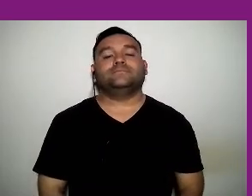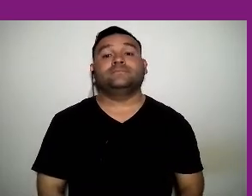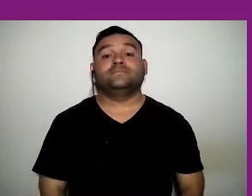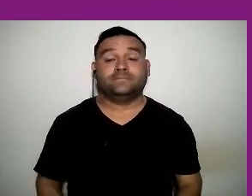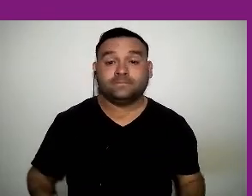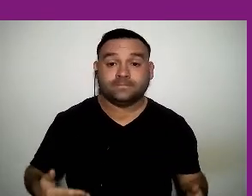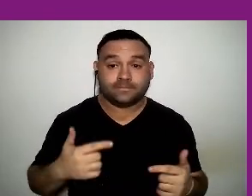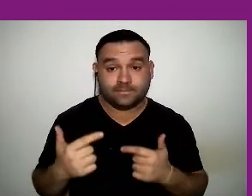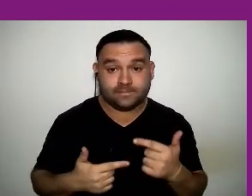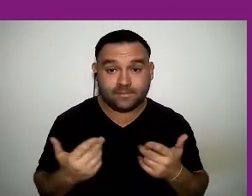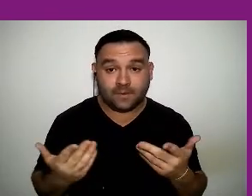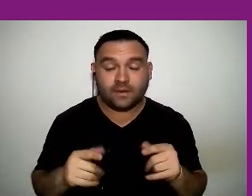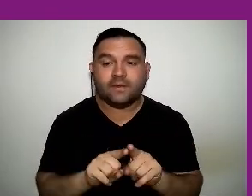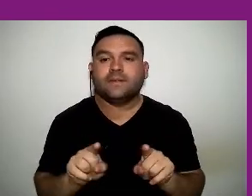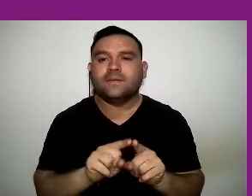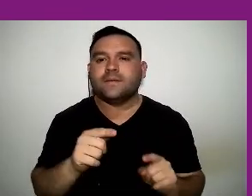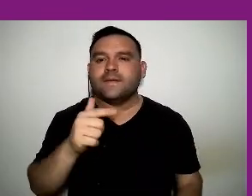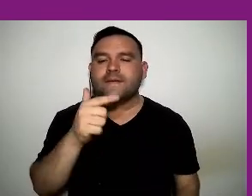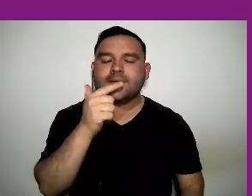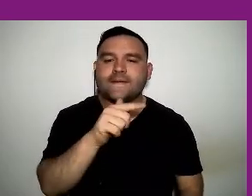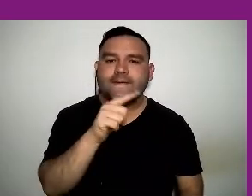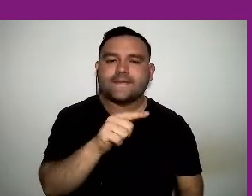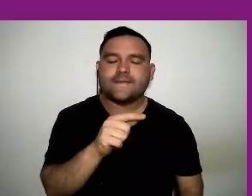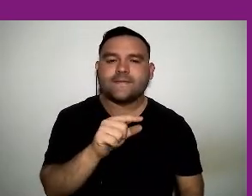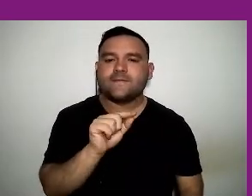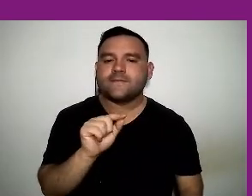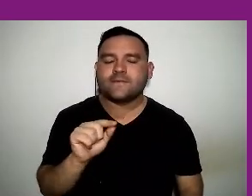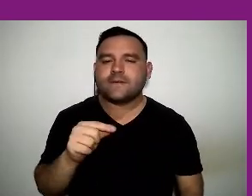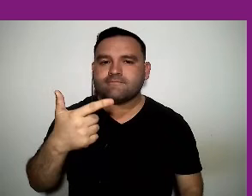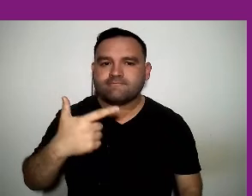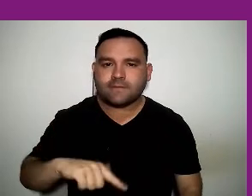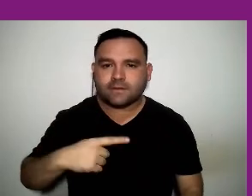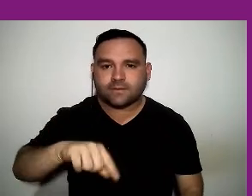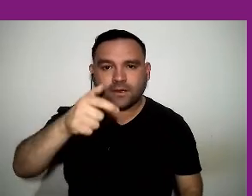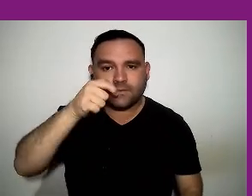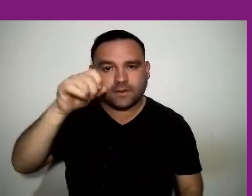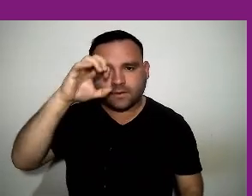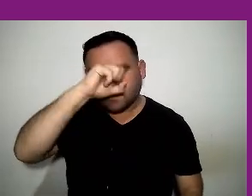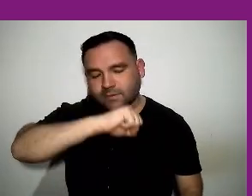Esse trabalho deu oportunidade também para a gente ver